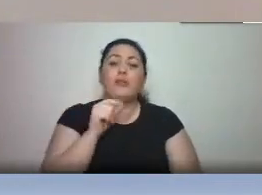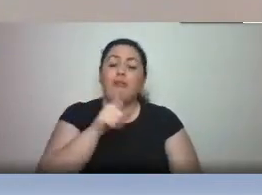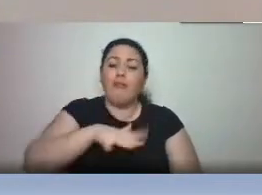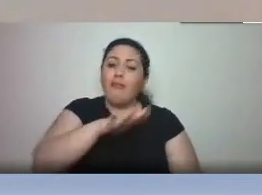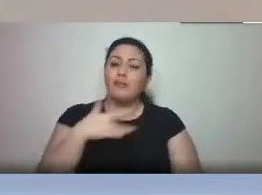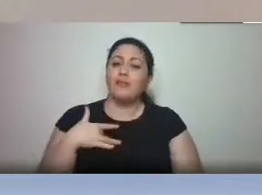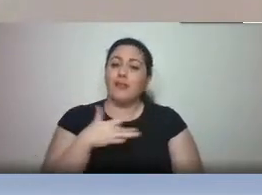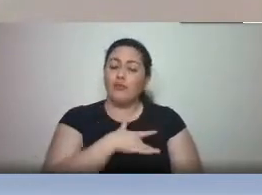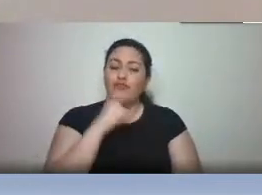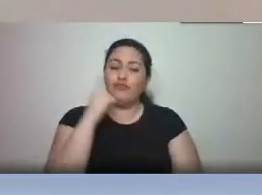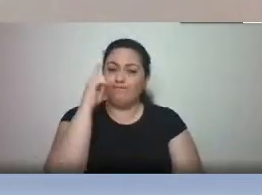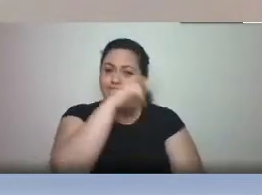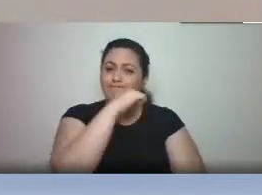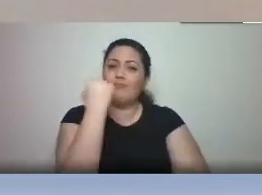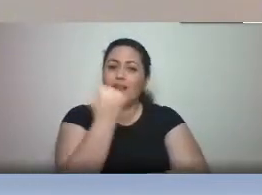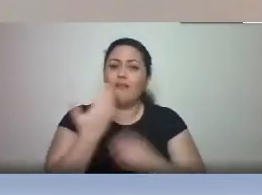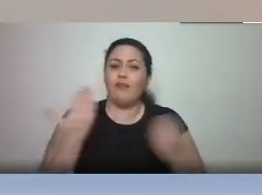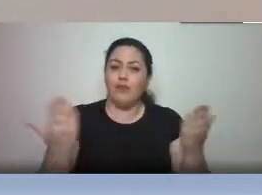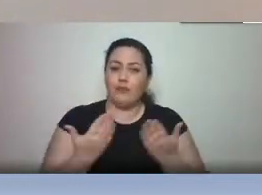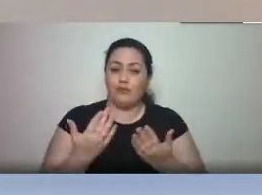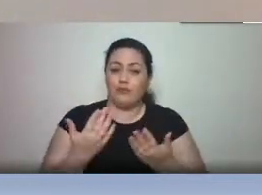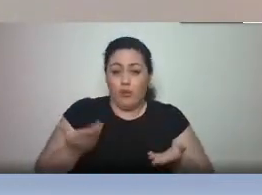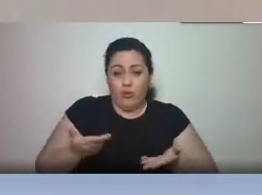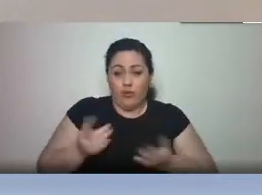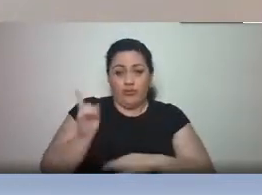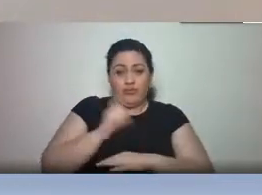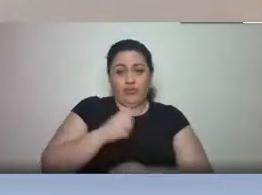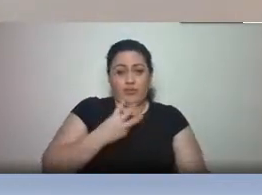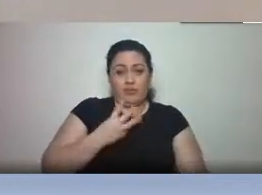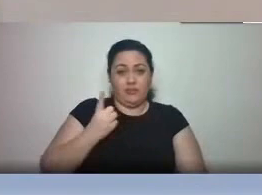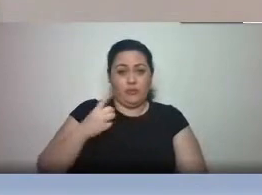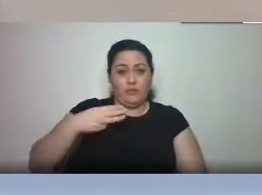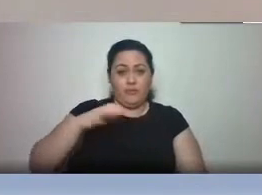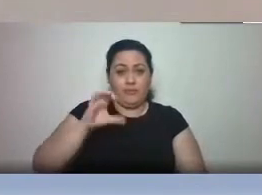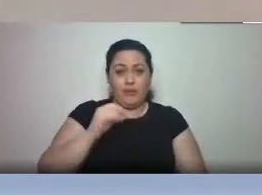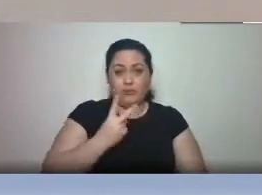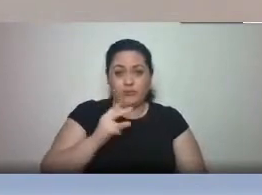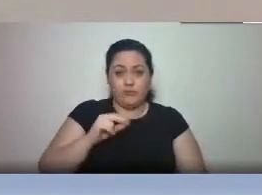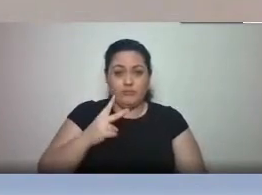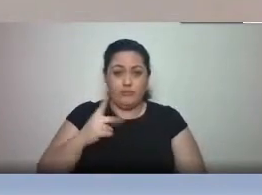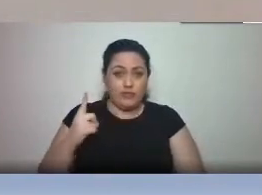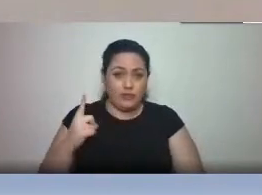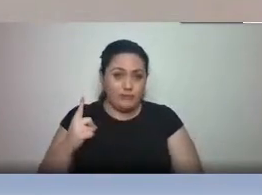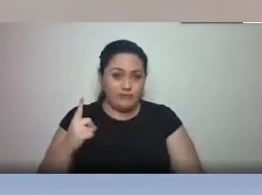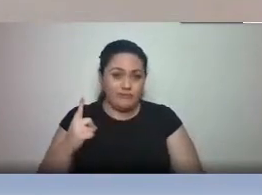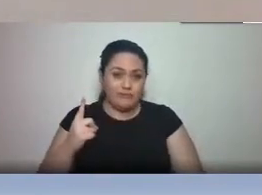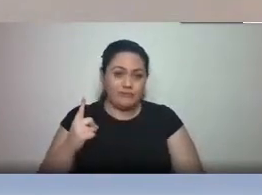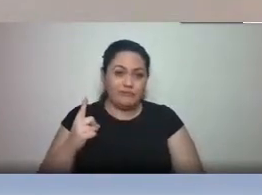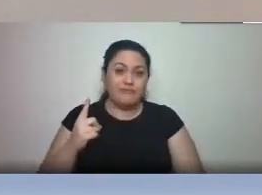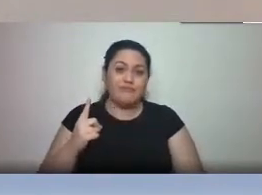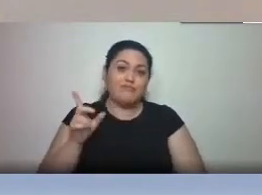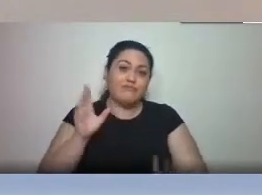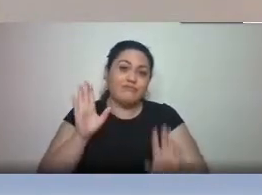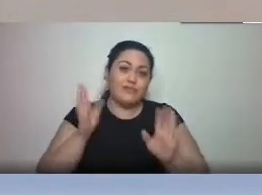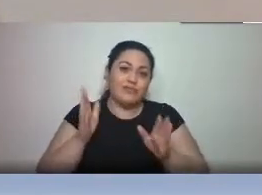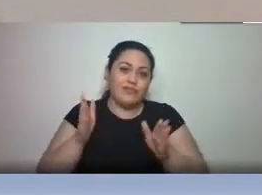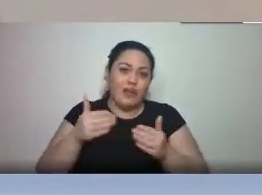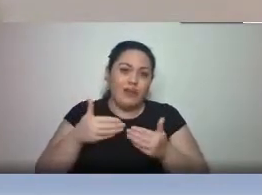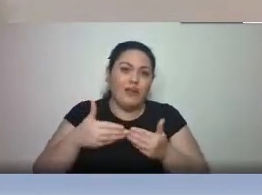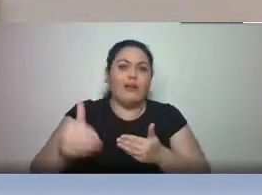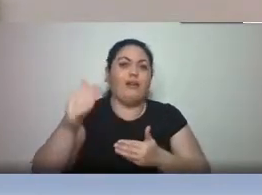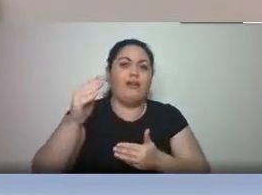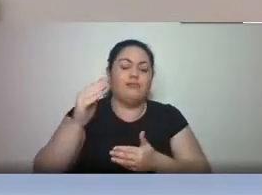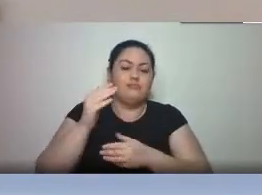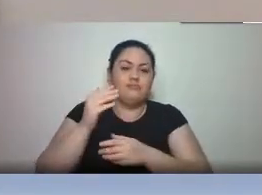vivemos. Estamos em 31 de março de 2021, para alguns, o 15º mês da pandemia. Ao longo